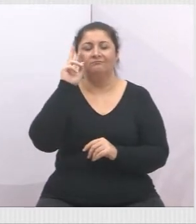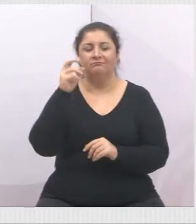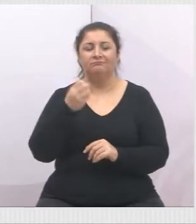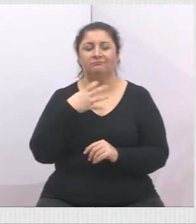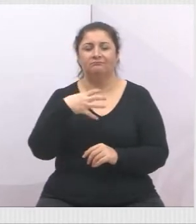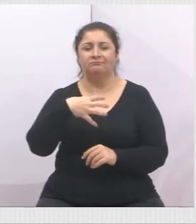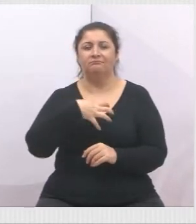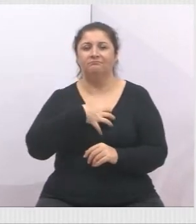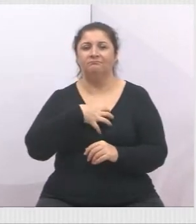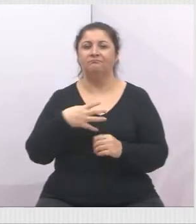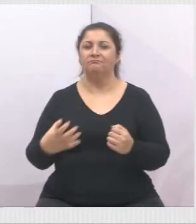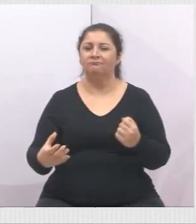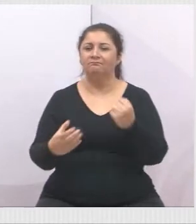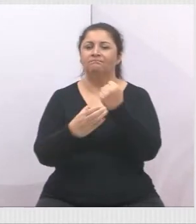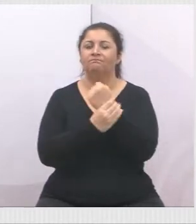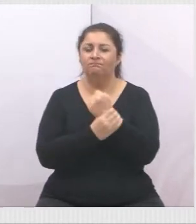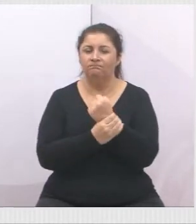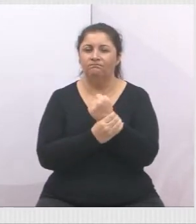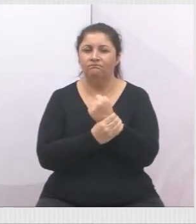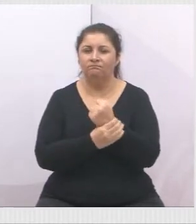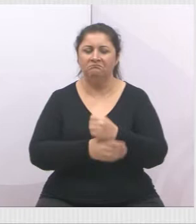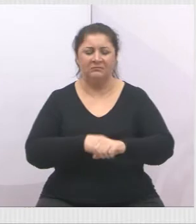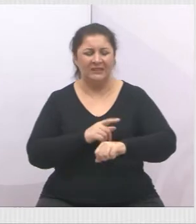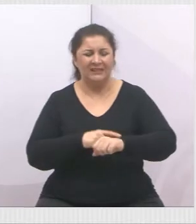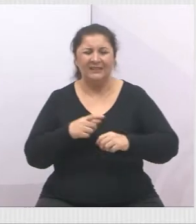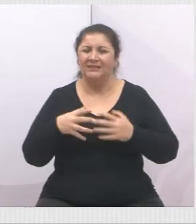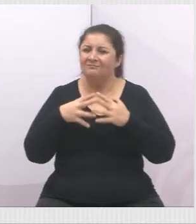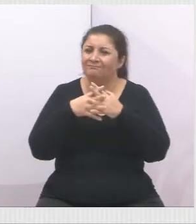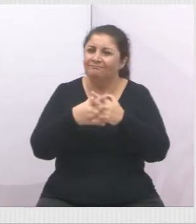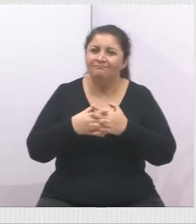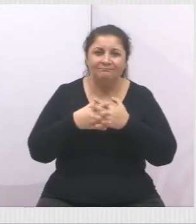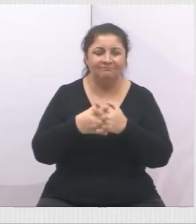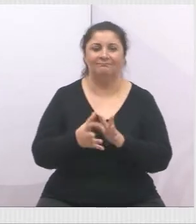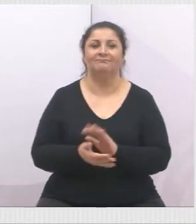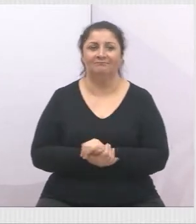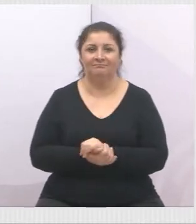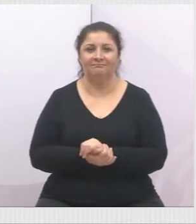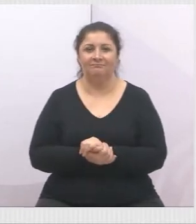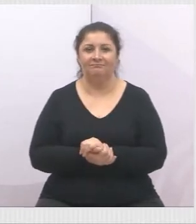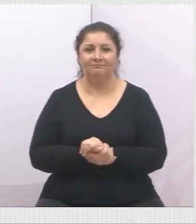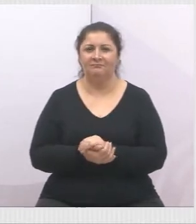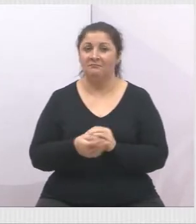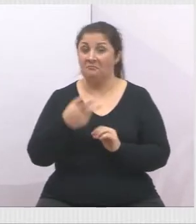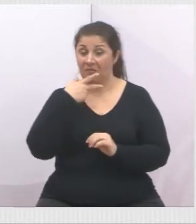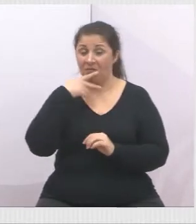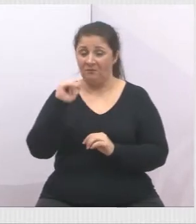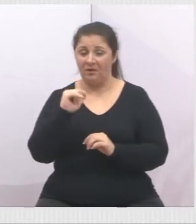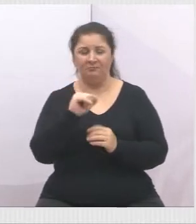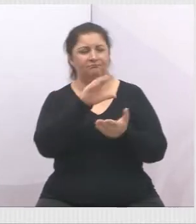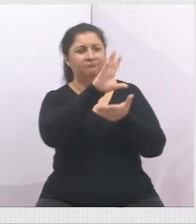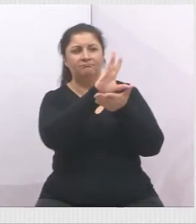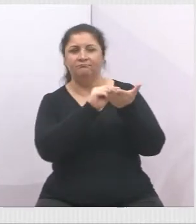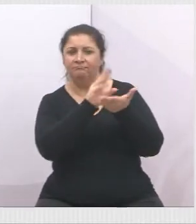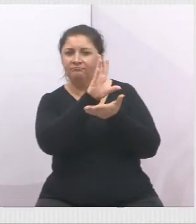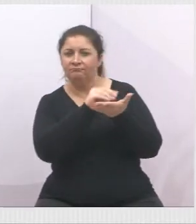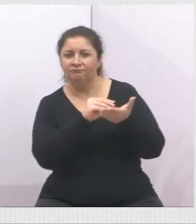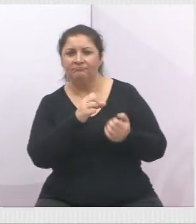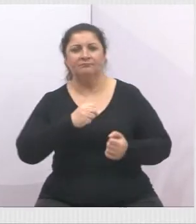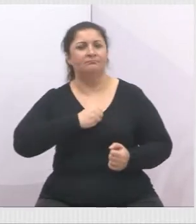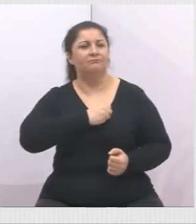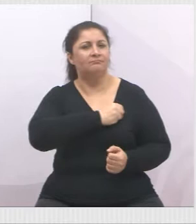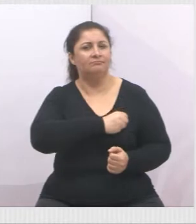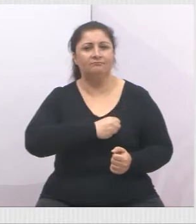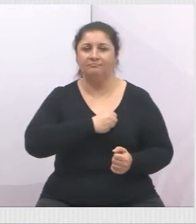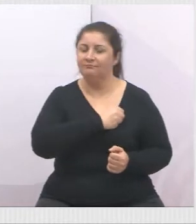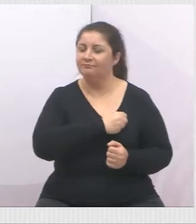muito segura, mesmo nos momentos mais difíceis da minha vida. Quer dizer, meu pai deixou muito exemplo, deixou muita saudade,